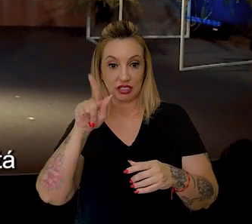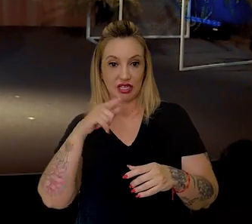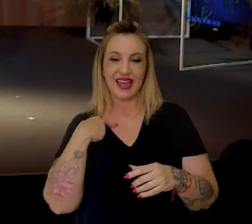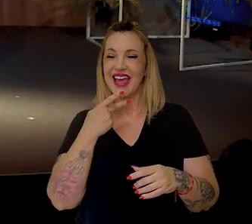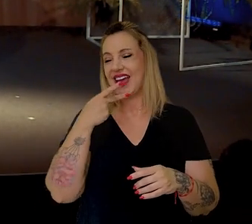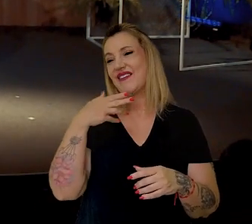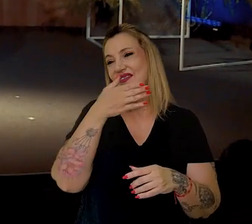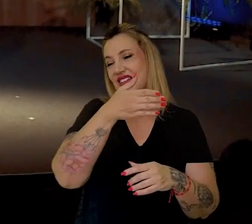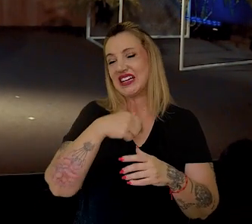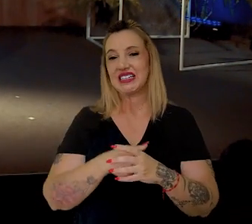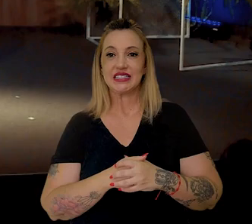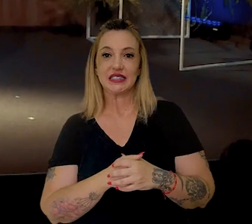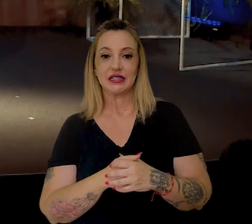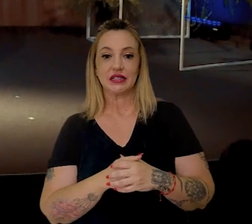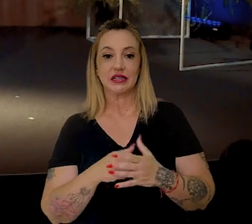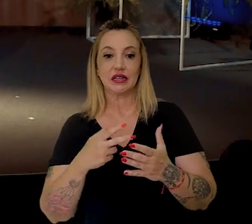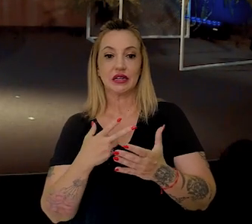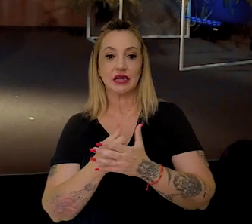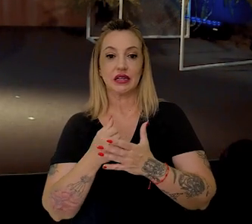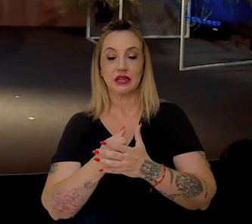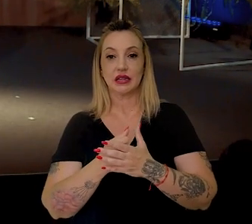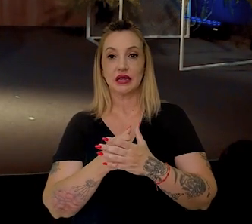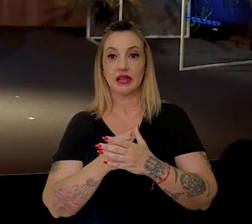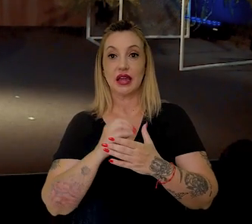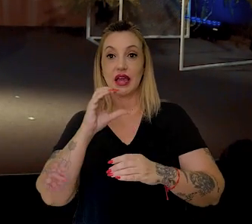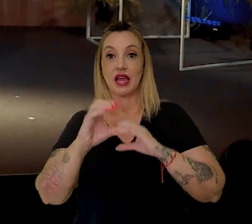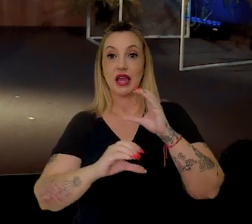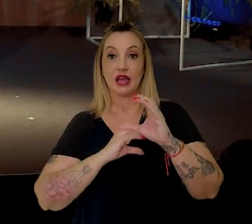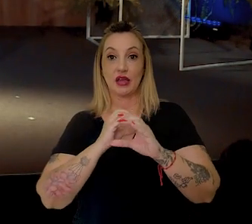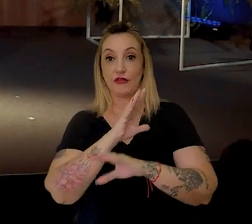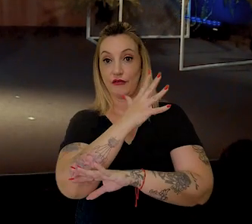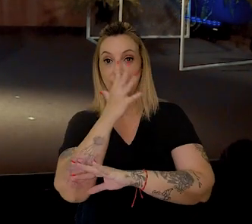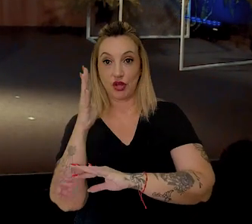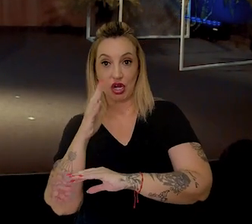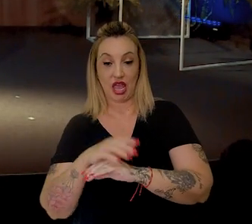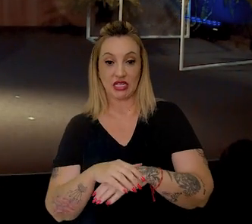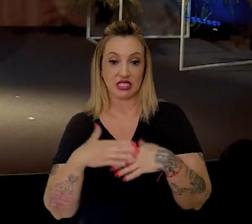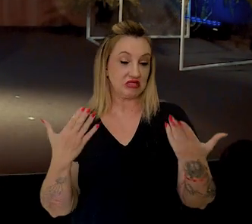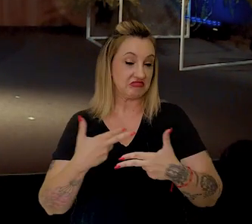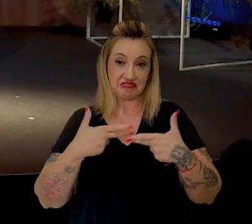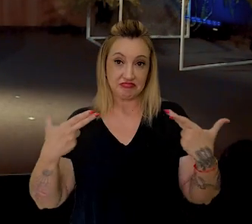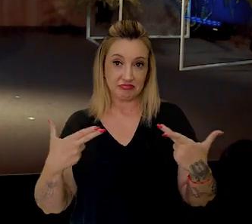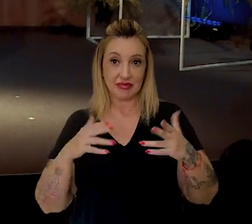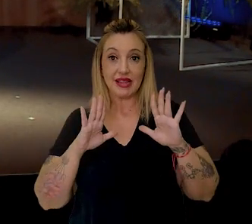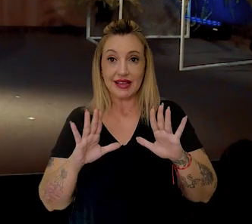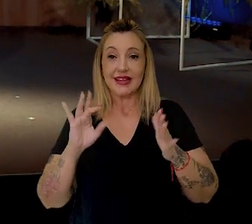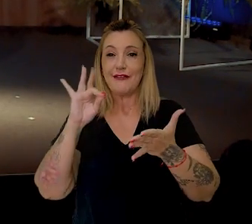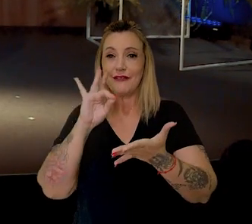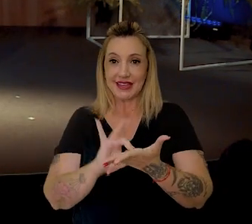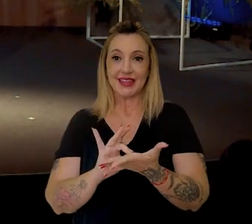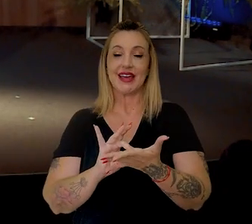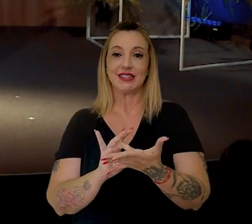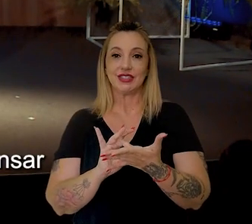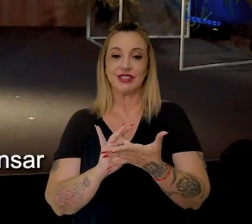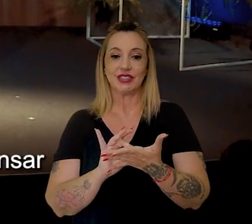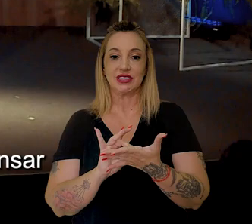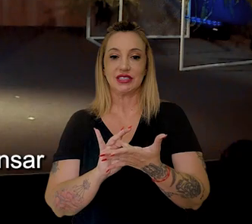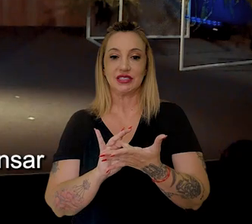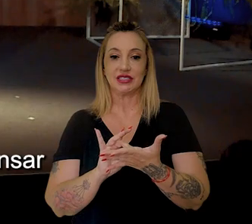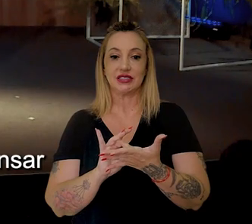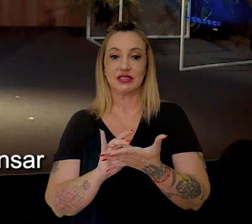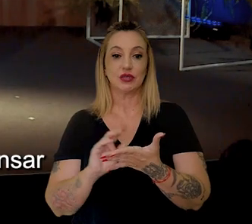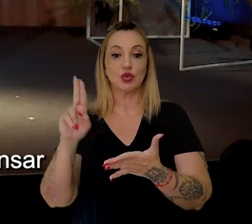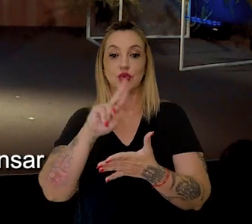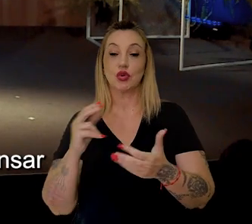aqui eh comprar crédito de carbono de Floresta etc etc quando na verdade isso não